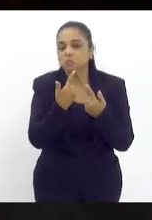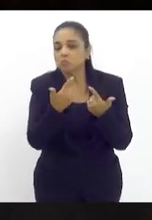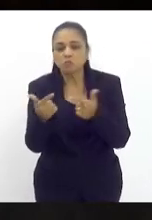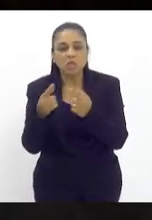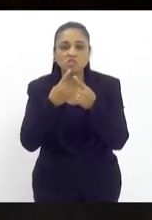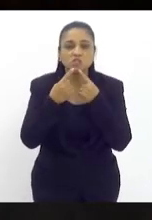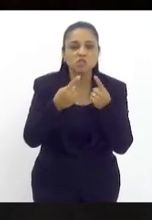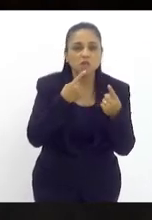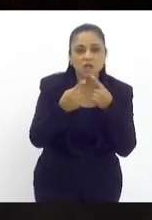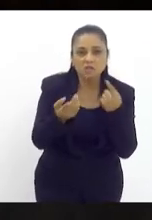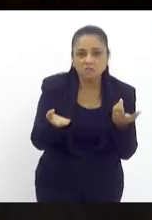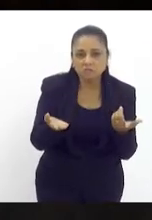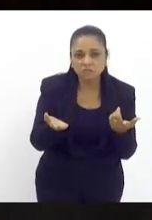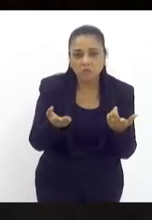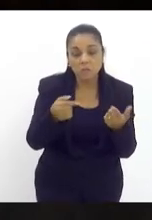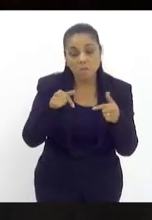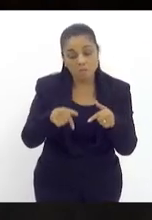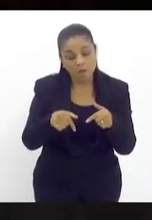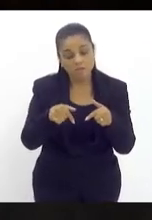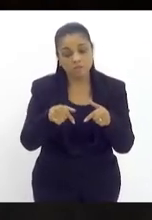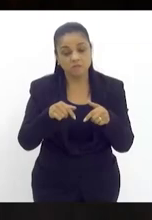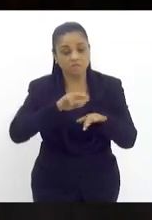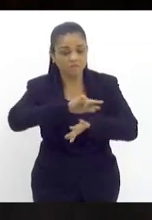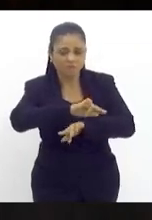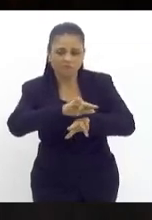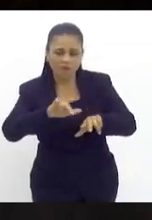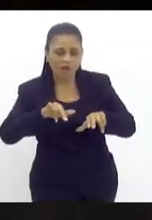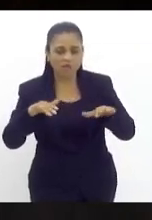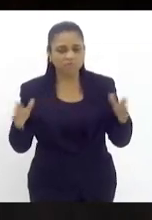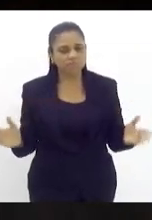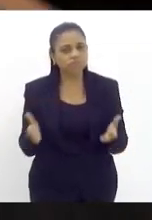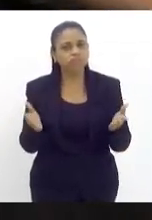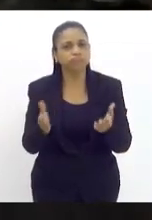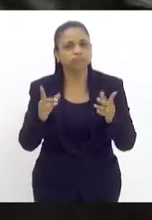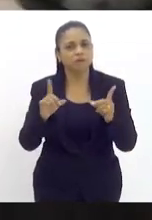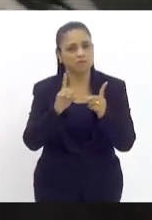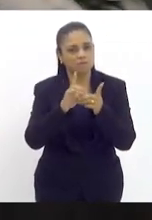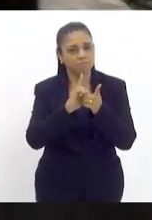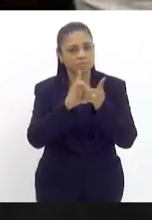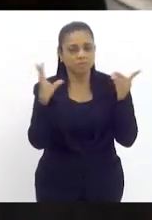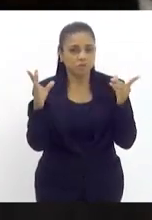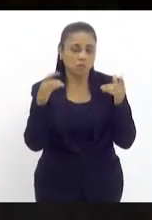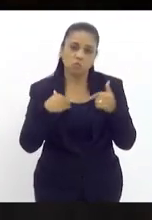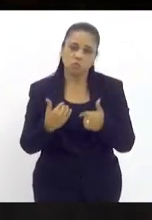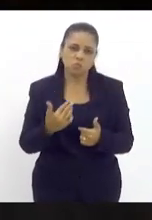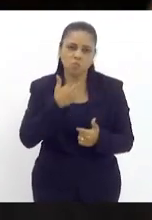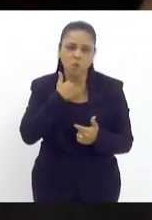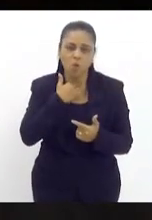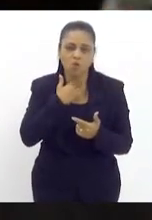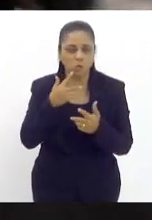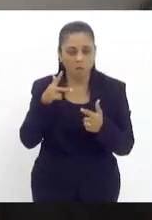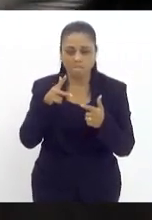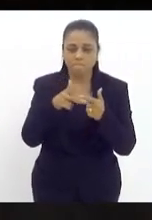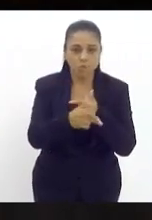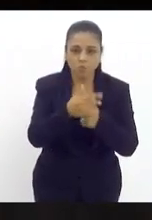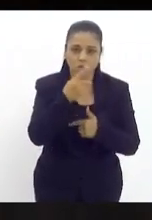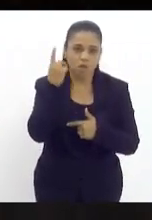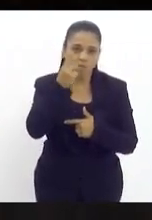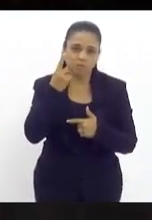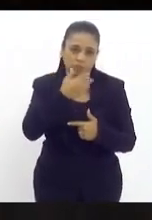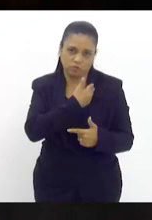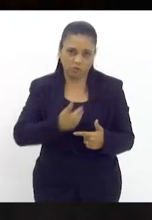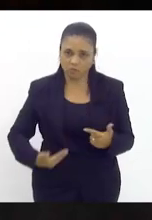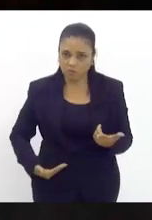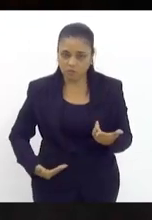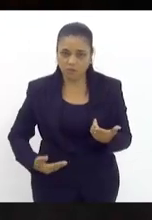assim, olha, a gente vive num pluralismo democrático e eu não posso descontinuar uma política pública que está fazendo bem para as